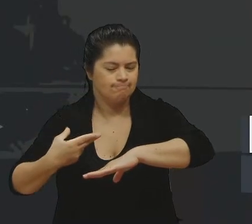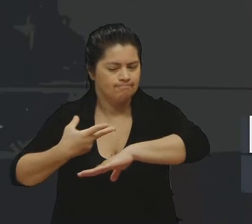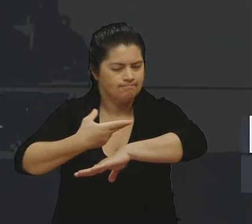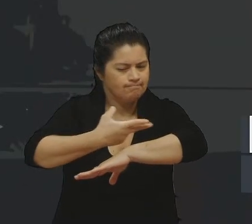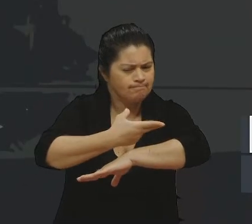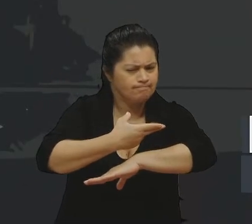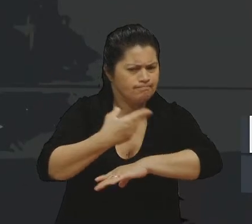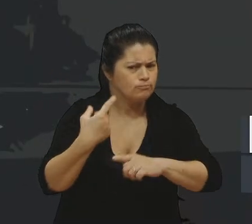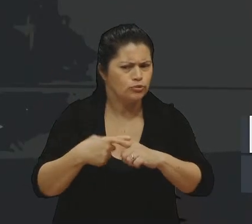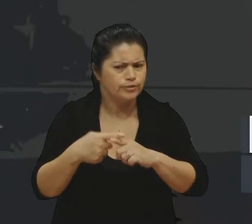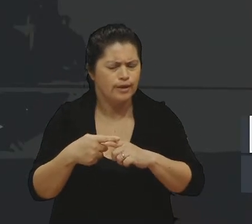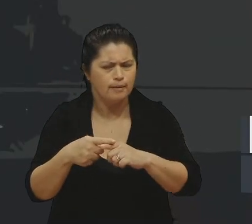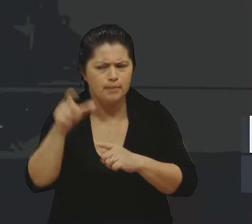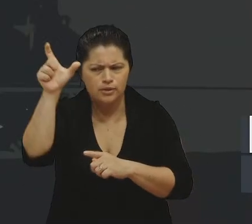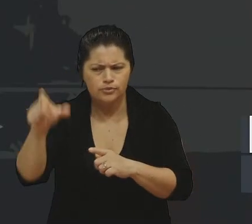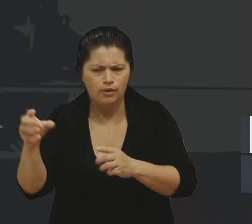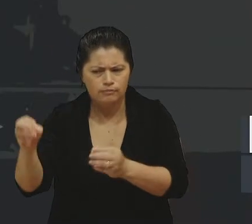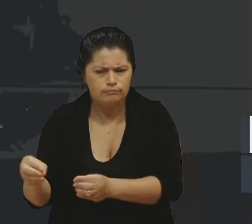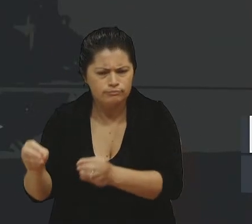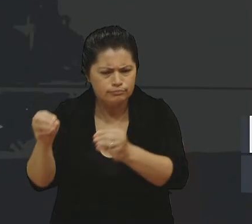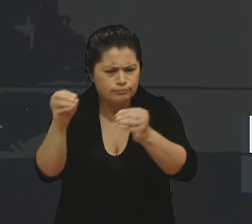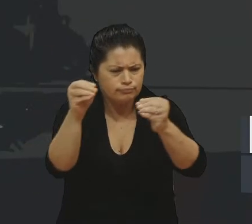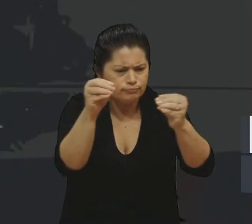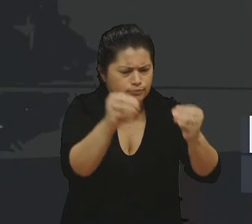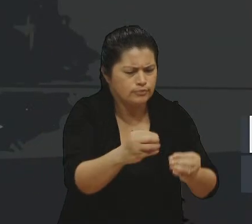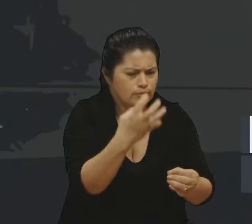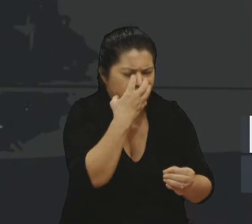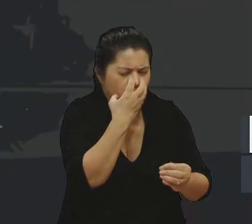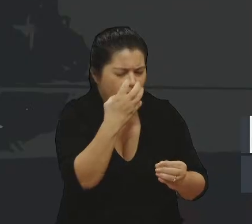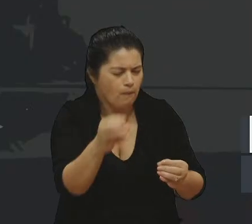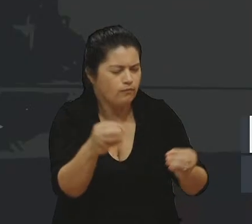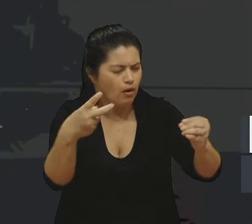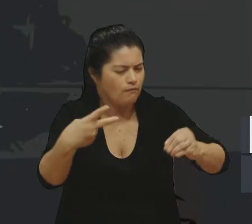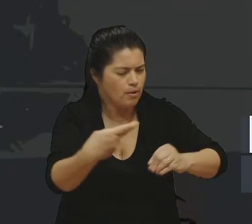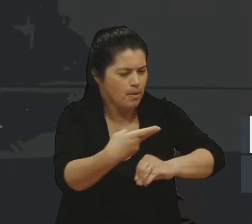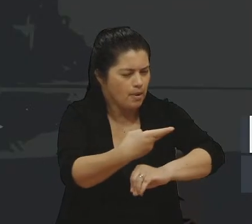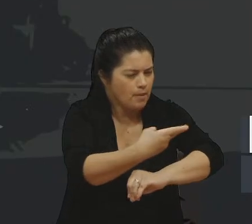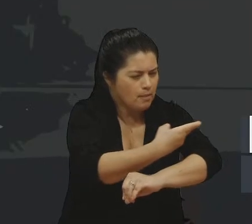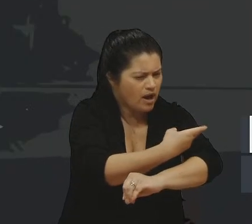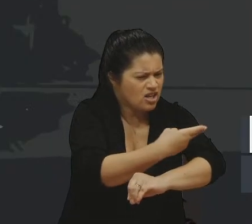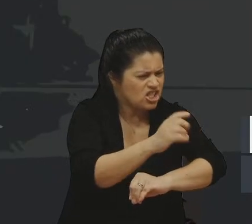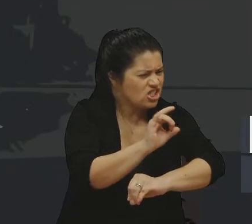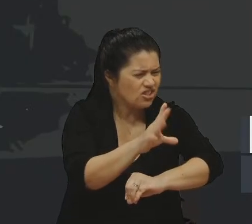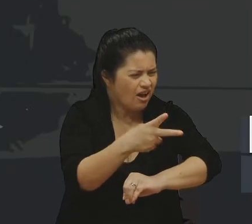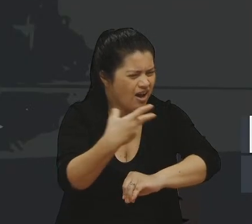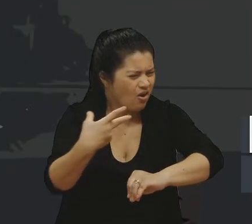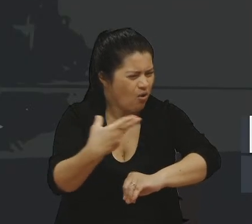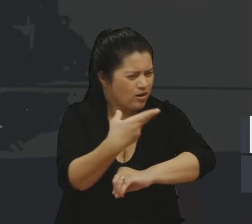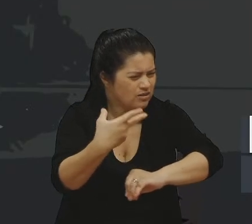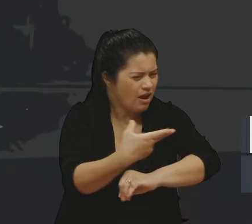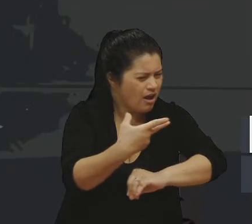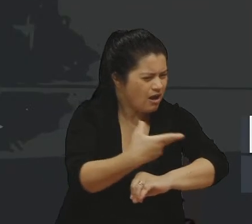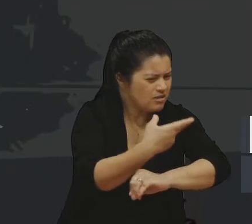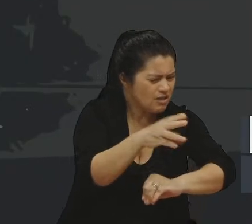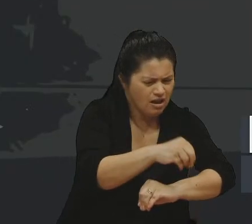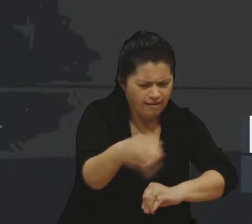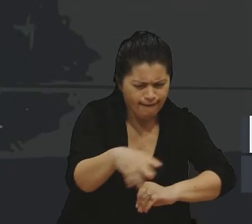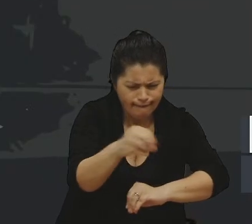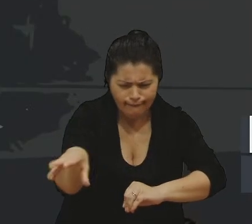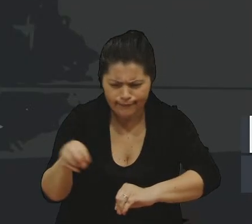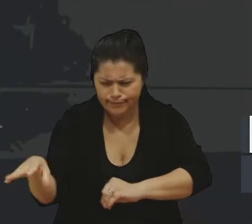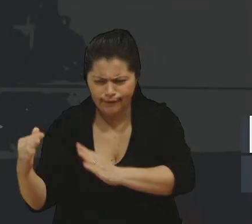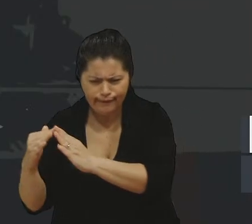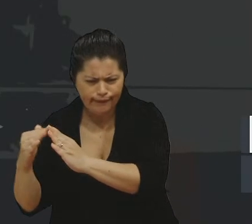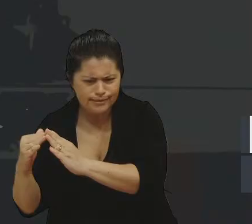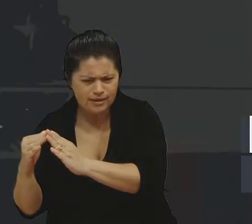pessoa leva o cãozinho ou o gato lá, o seu bichinho lá? Tu acha que é só para retirar os pelos, para não ficar caindo dentro de casa?